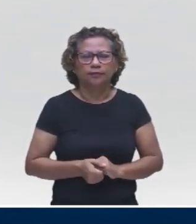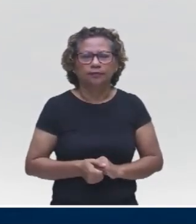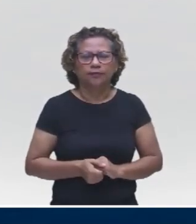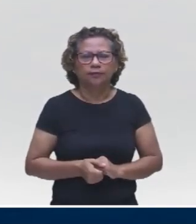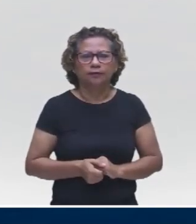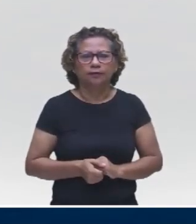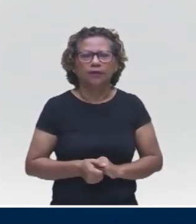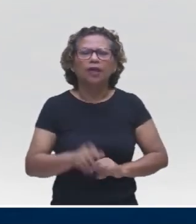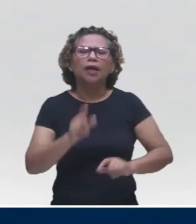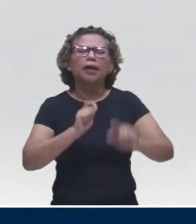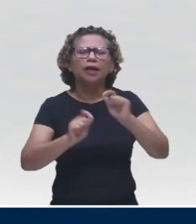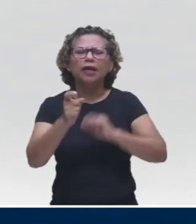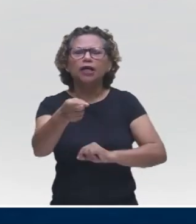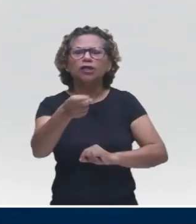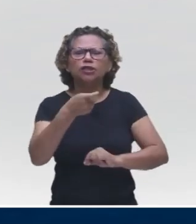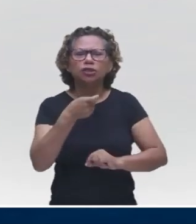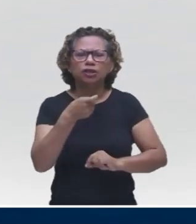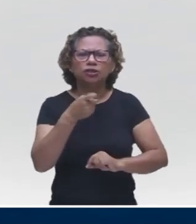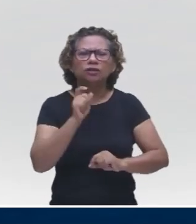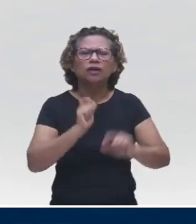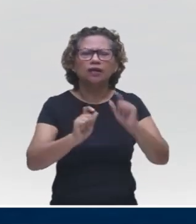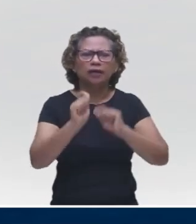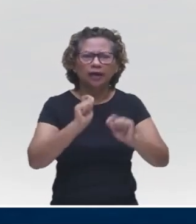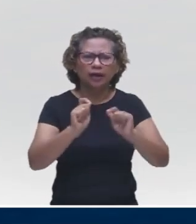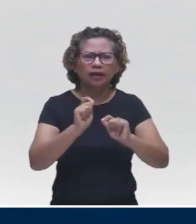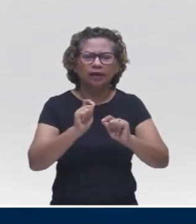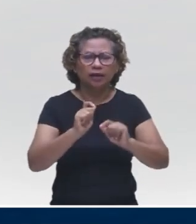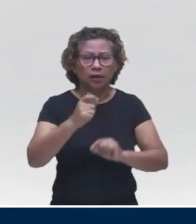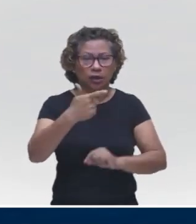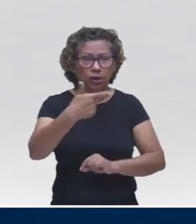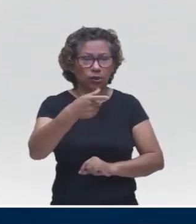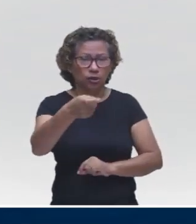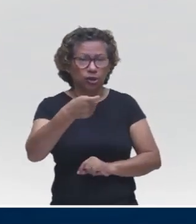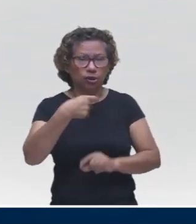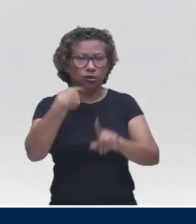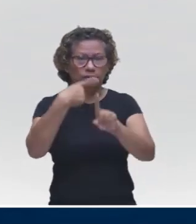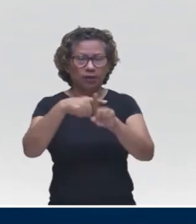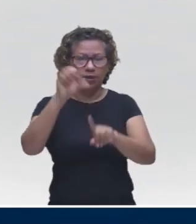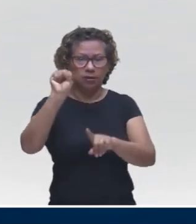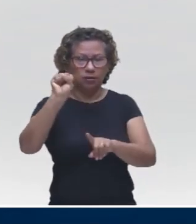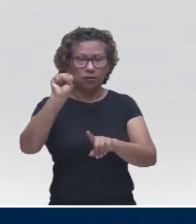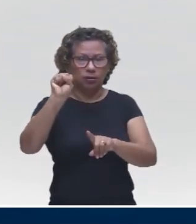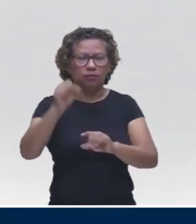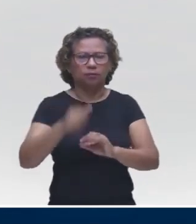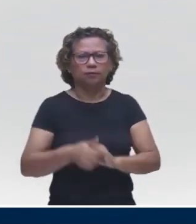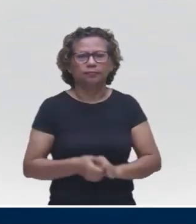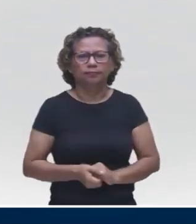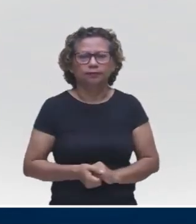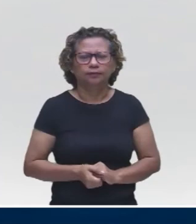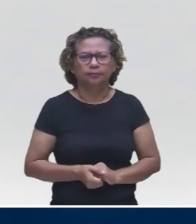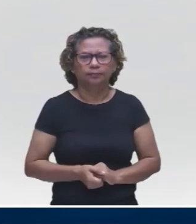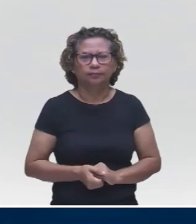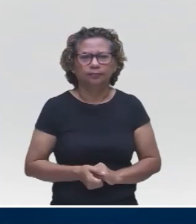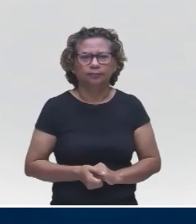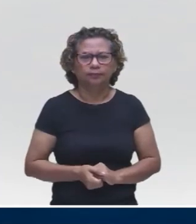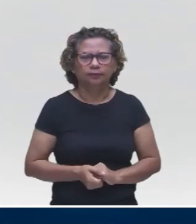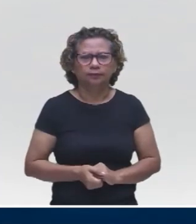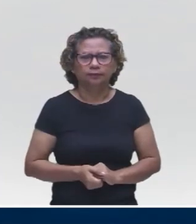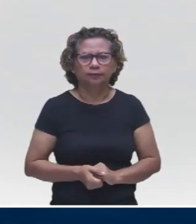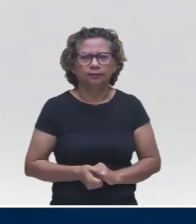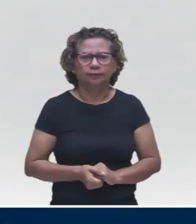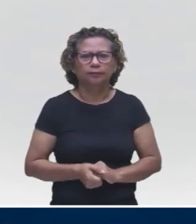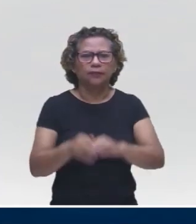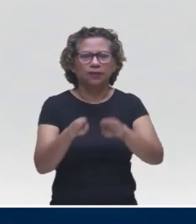Quem é f de x? F de x é 2x mais 8. Está aqui, ó. 2x mais 8 igual a